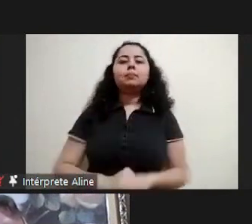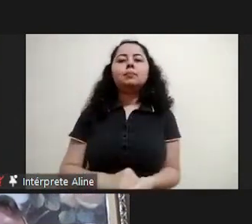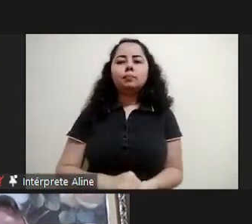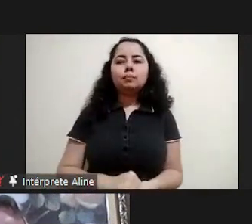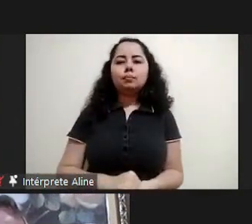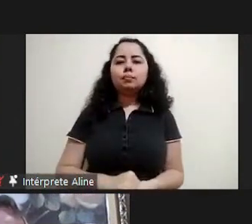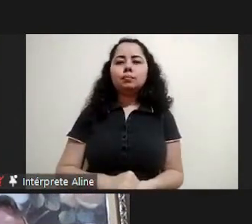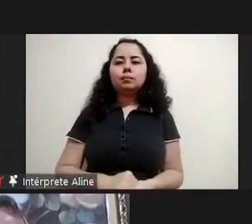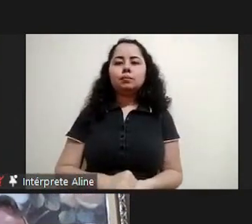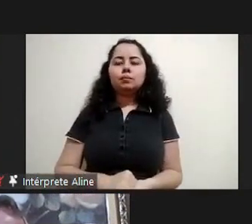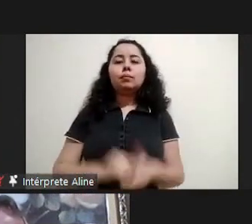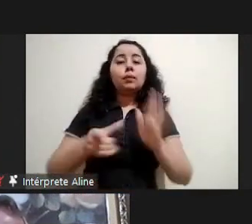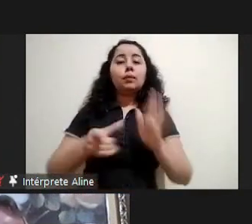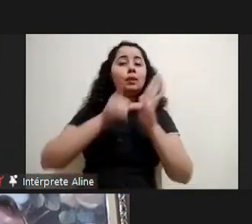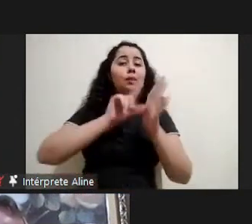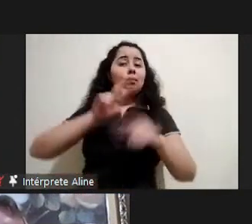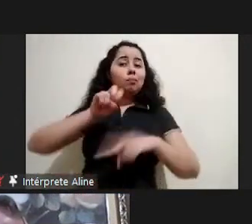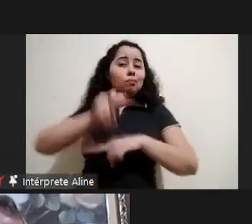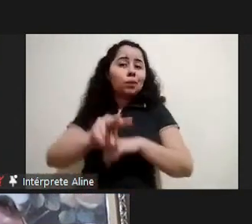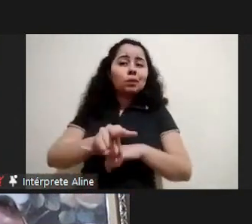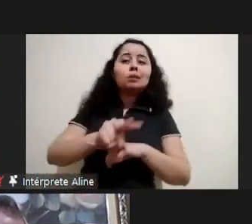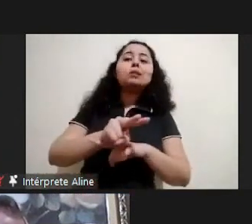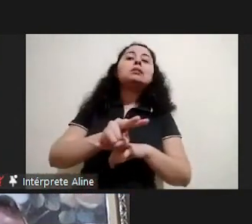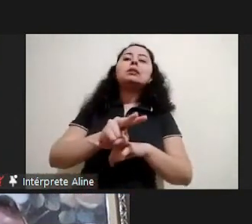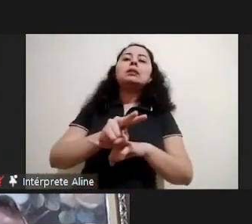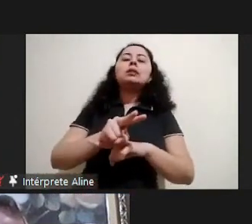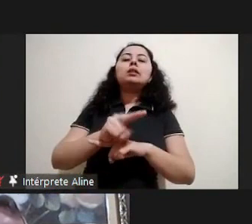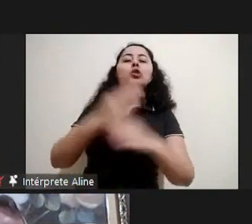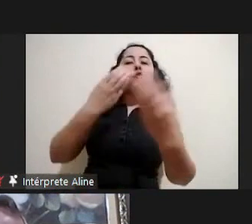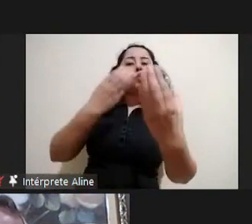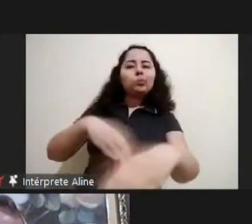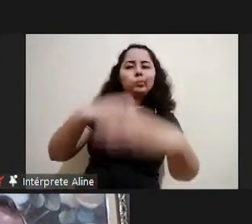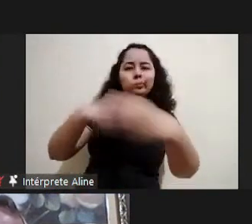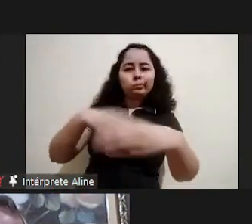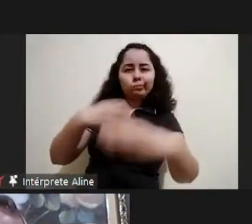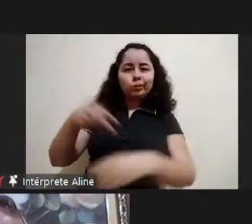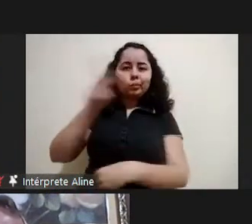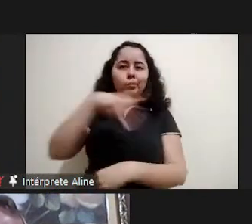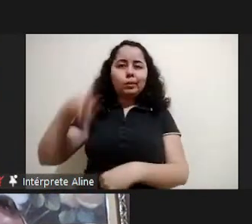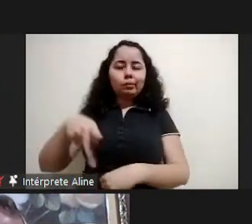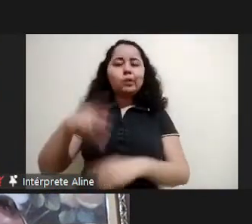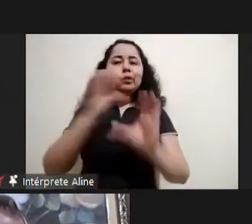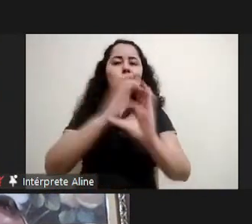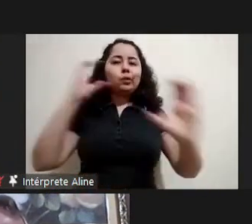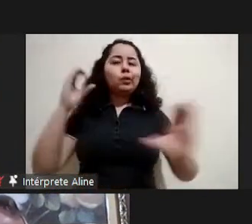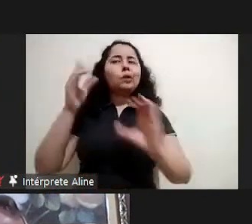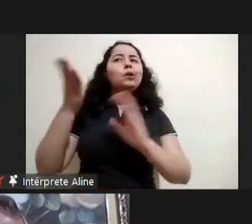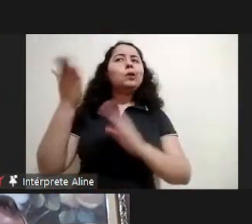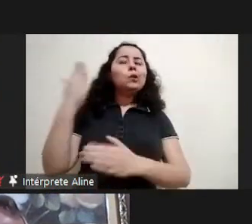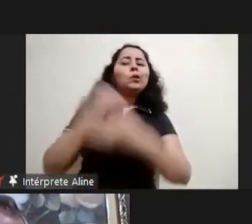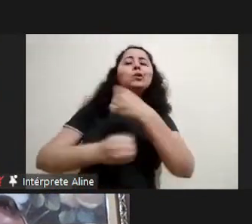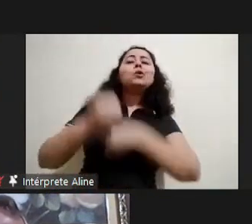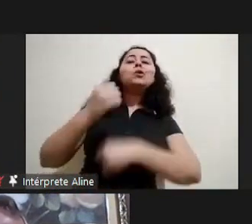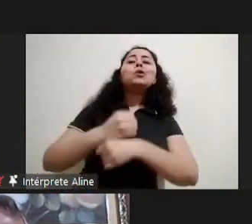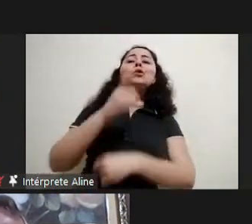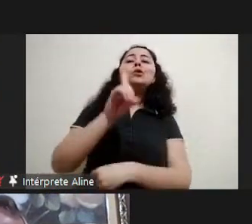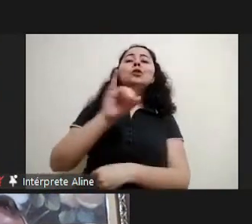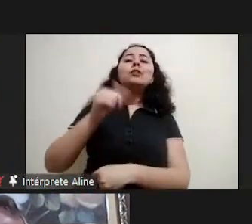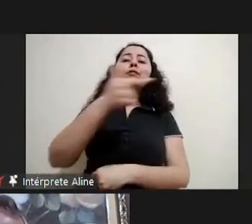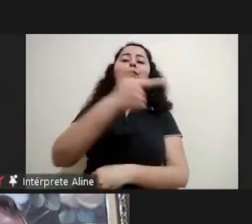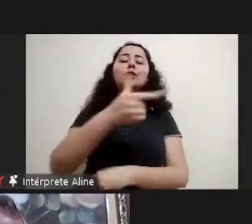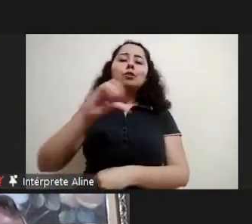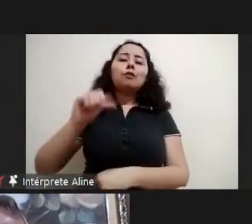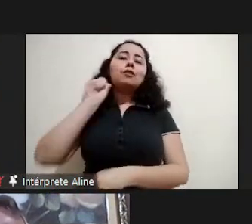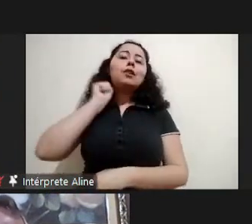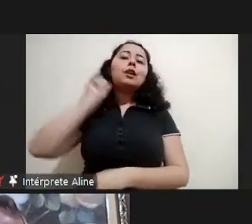antes de ingressar por concurso público como professor da Faculdade de Engenharia no dia 29 de abril de 1991,